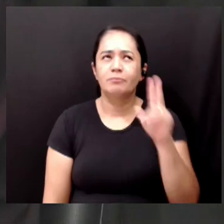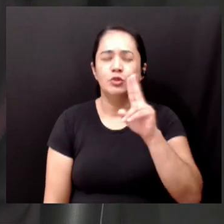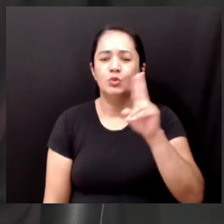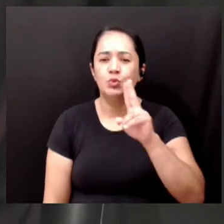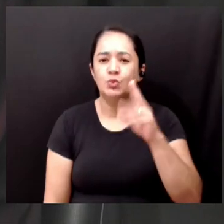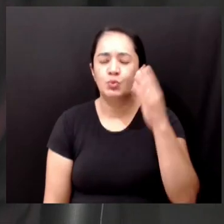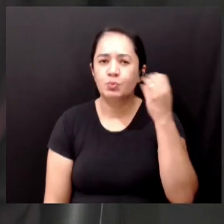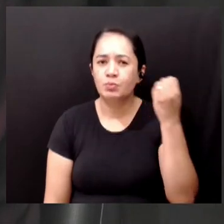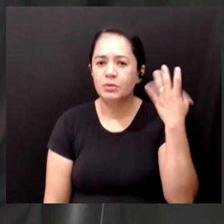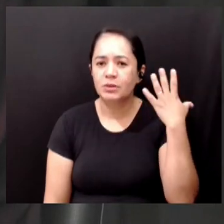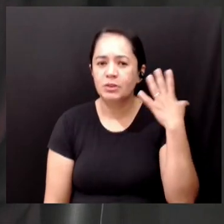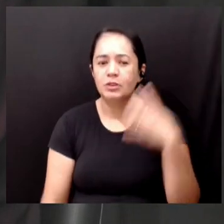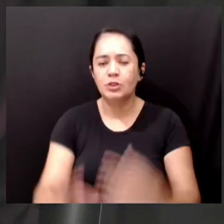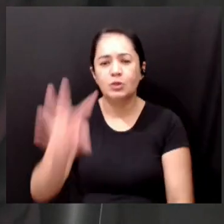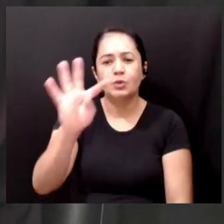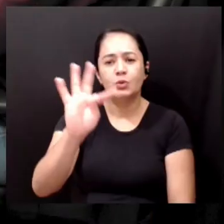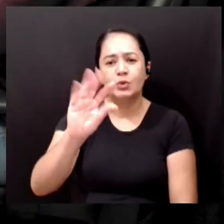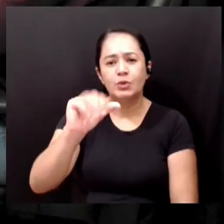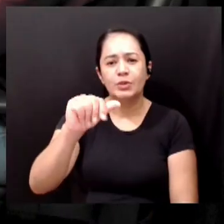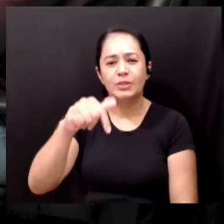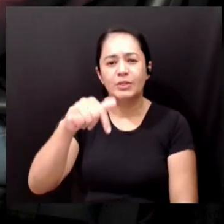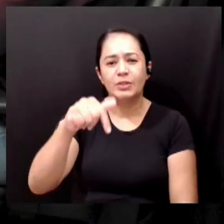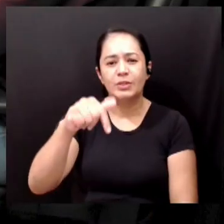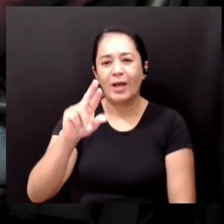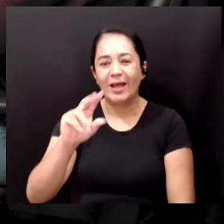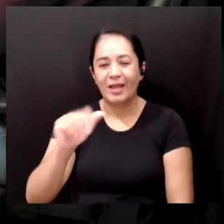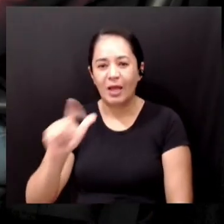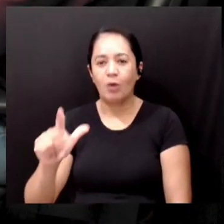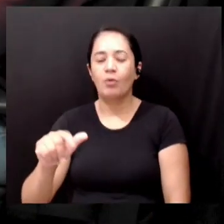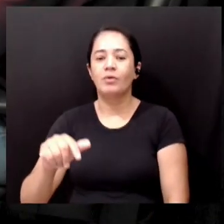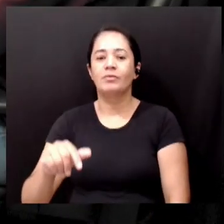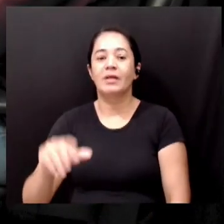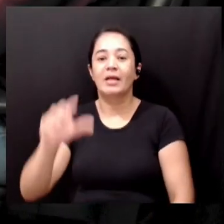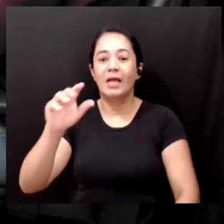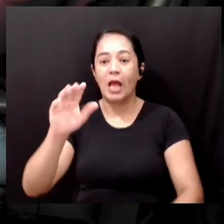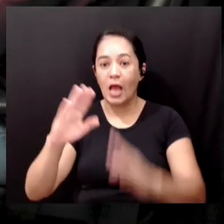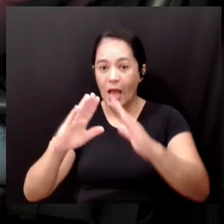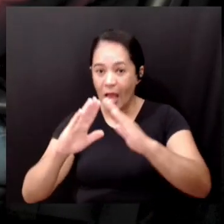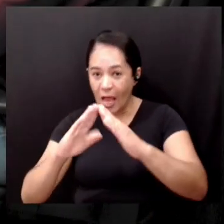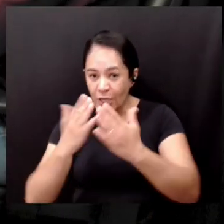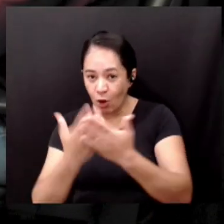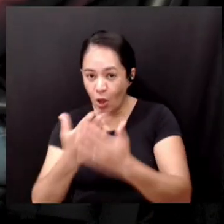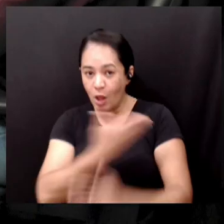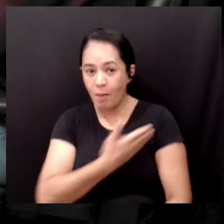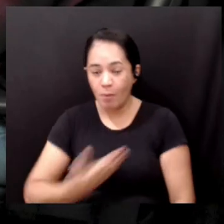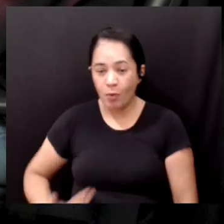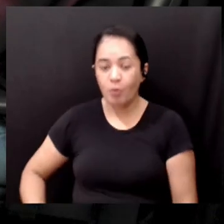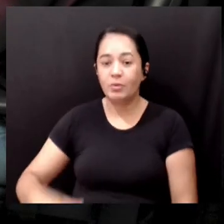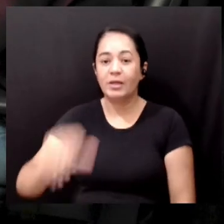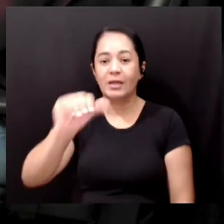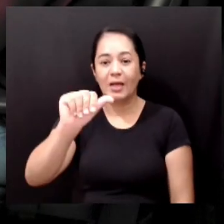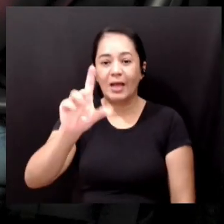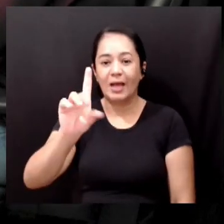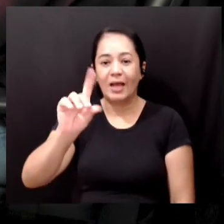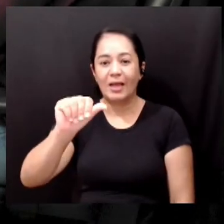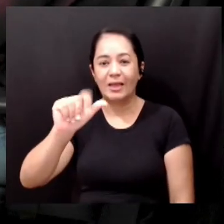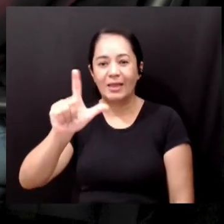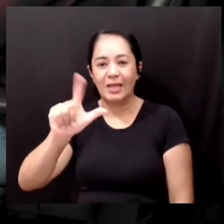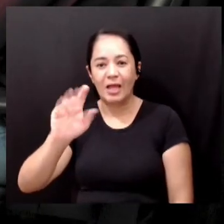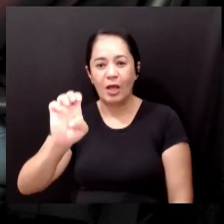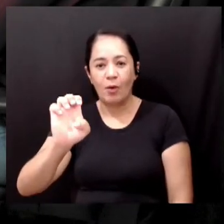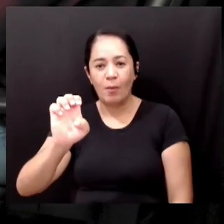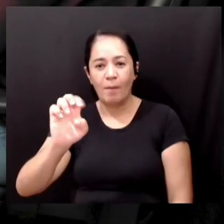Taquaral, O Adalberto Nascimento, Adalberto Nascimento, que é a escola perfeito. A pública. escola estadual ali do Tá. Adalberto Nascimento. Depois do